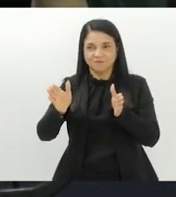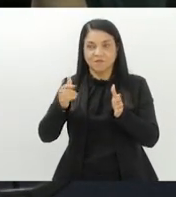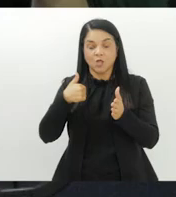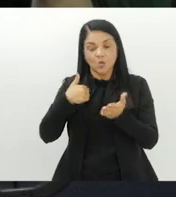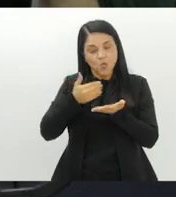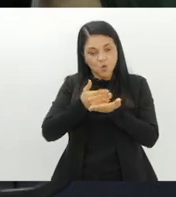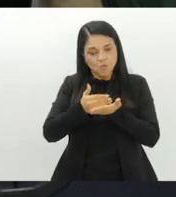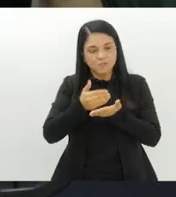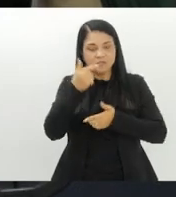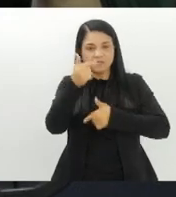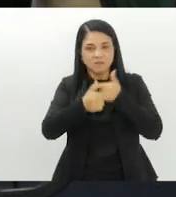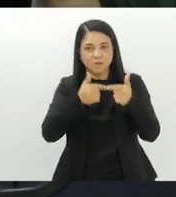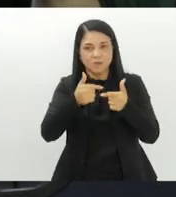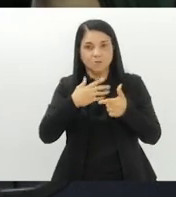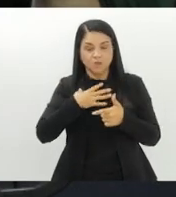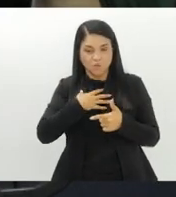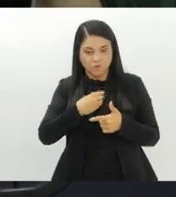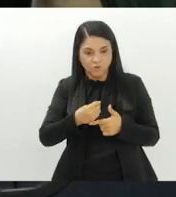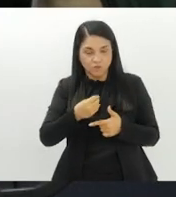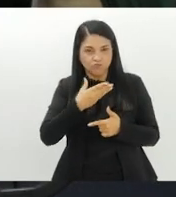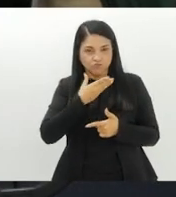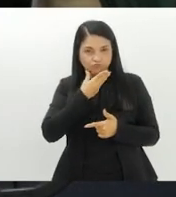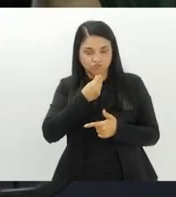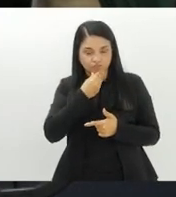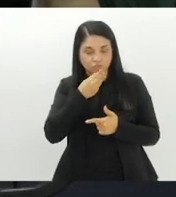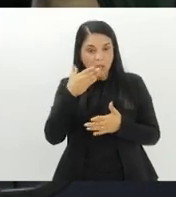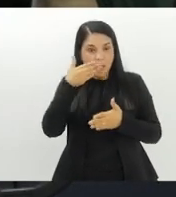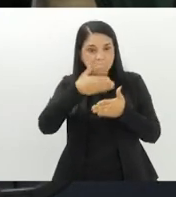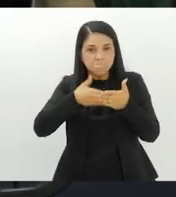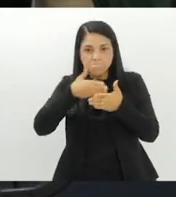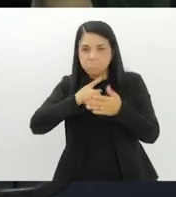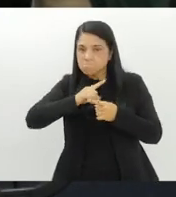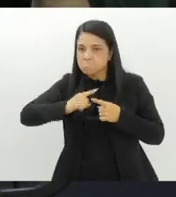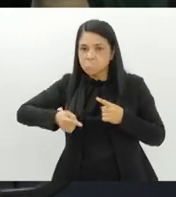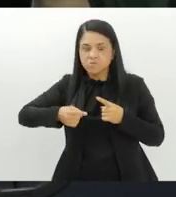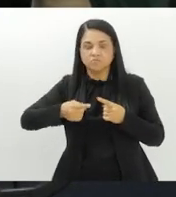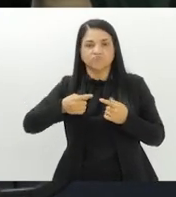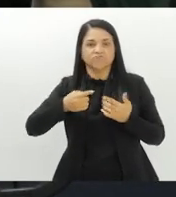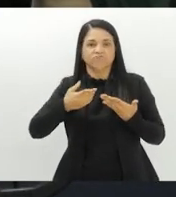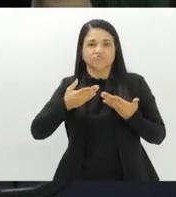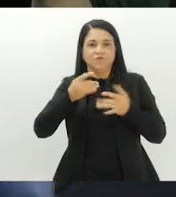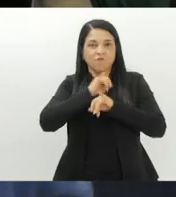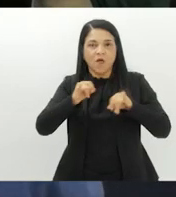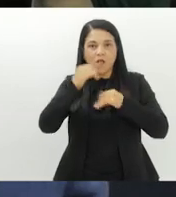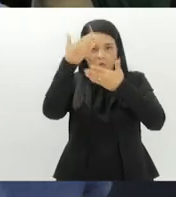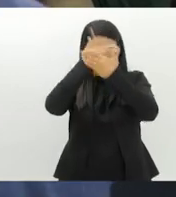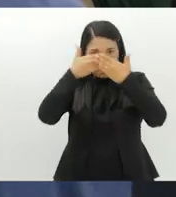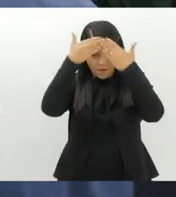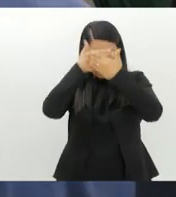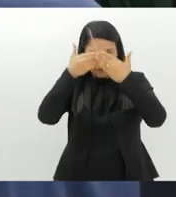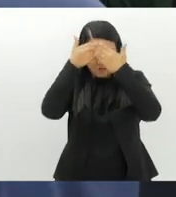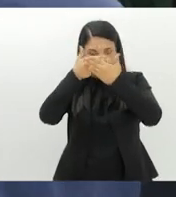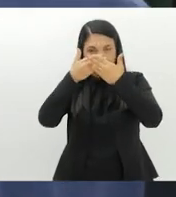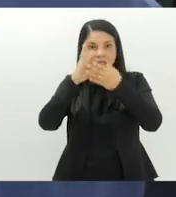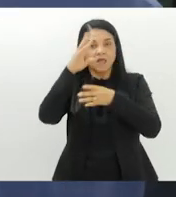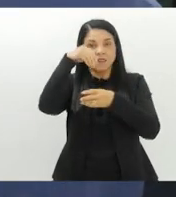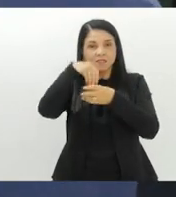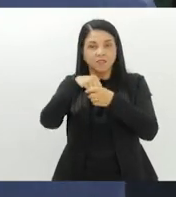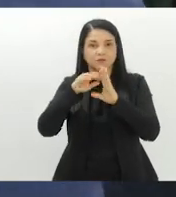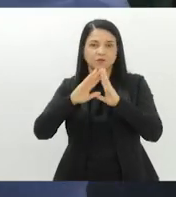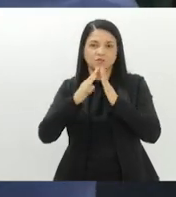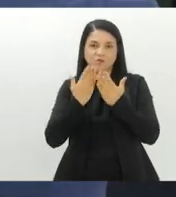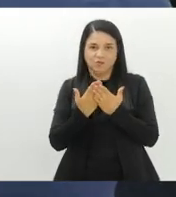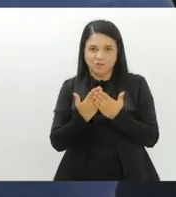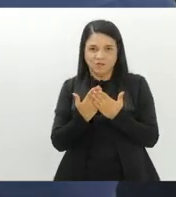esse trabalho tendo meu filho impedido de falar de Umbanda, quando ele falou que ele era umbandista dentro da